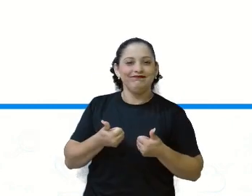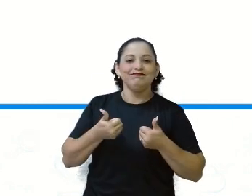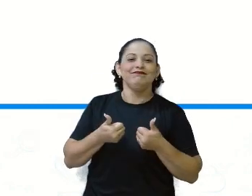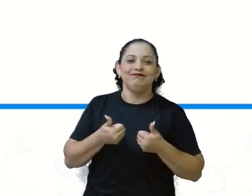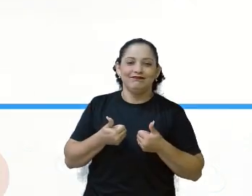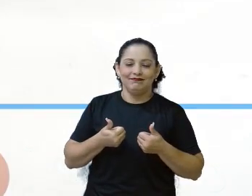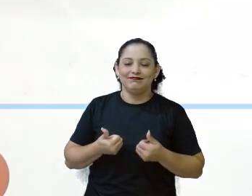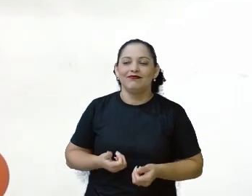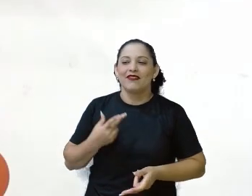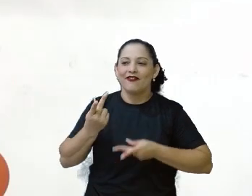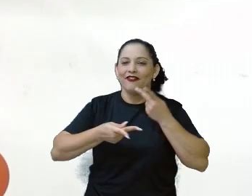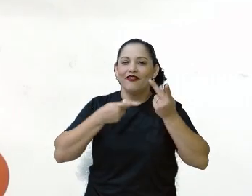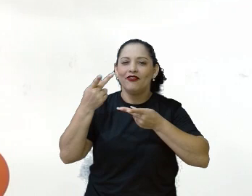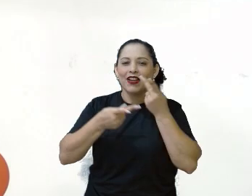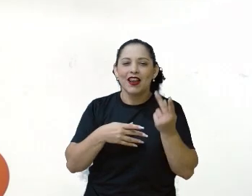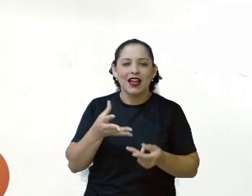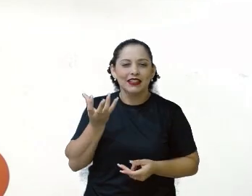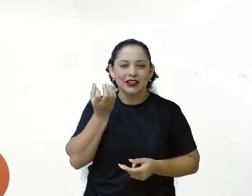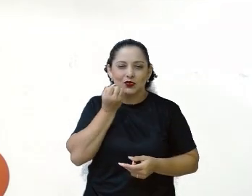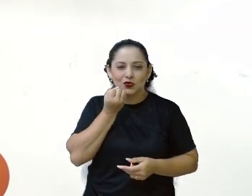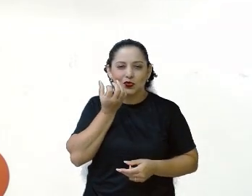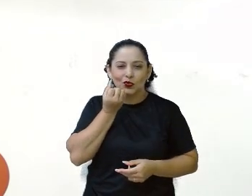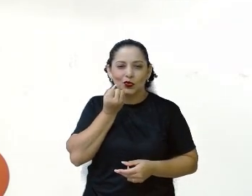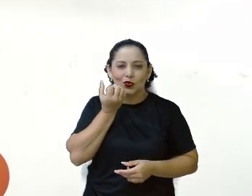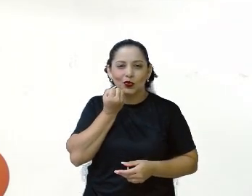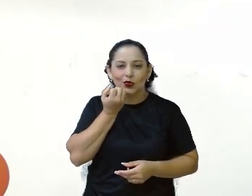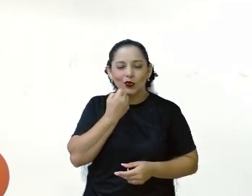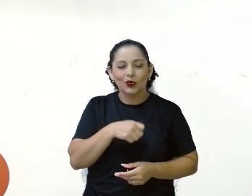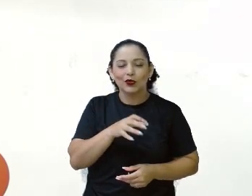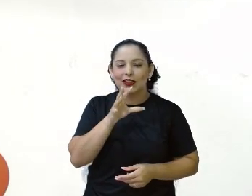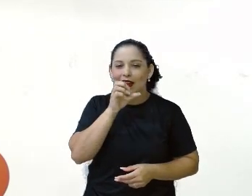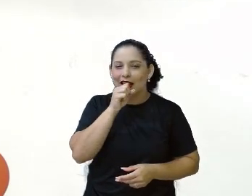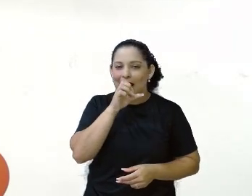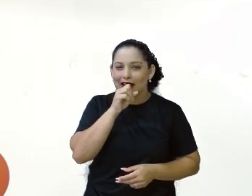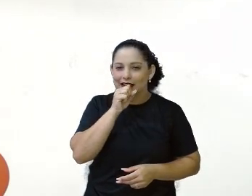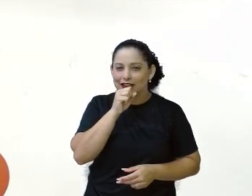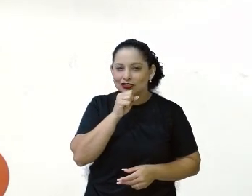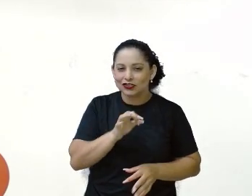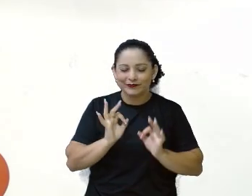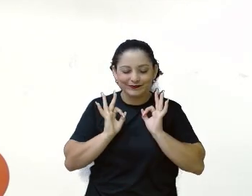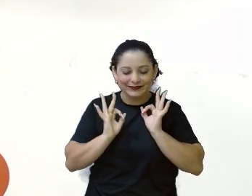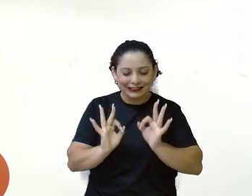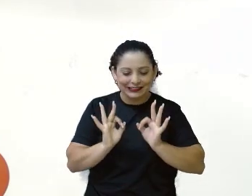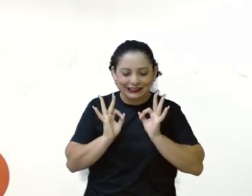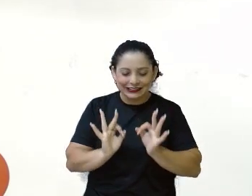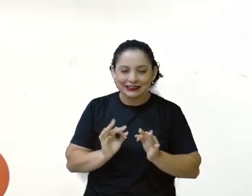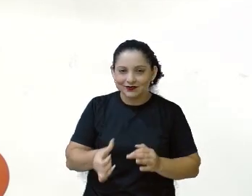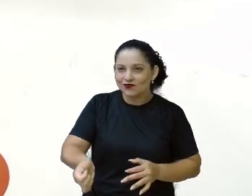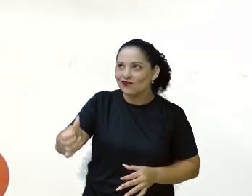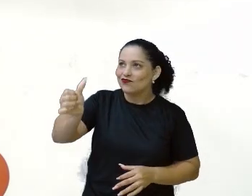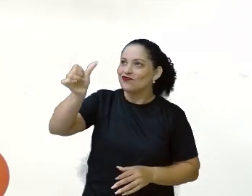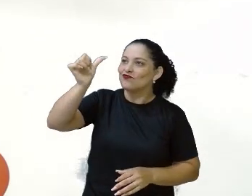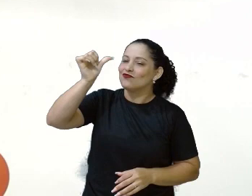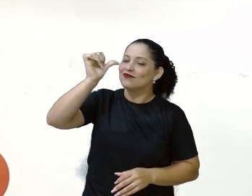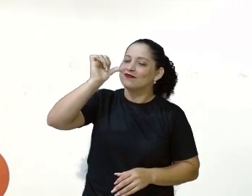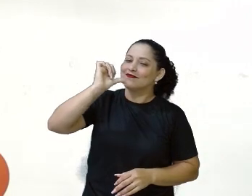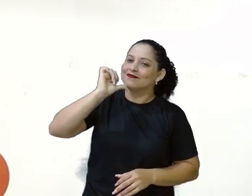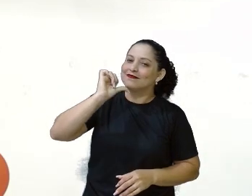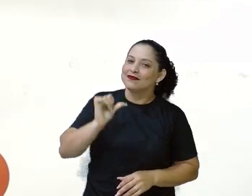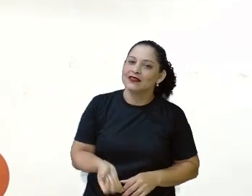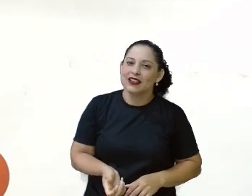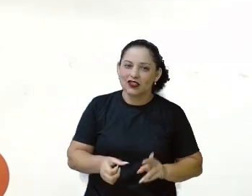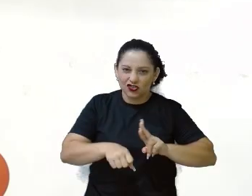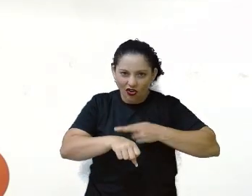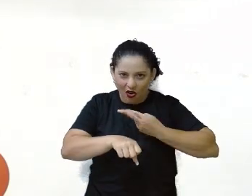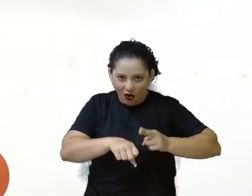Eu tô falando daquele suquinho de laranja sem açúcar que a gente toma de manhã para vir. Esqueçam o